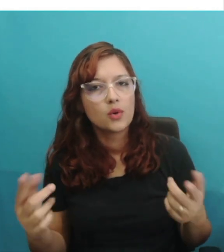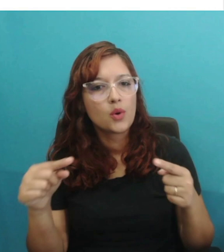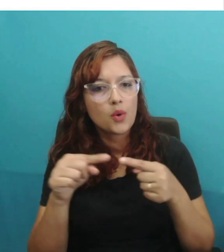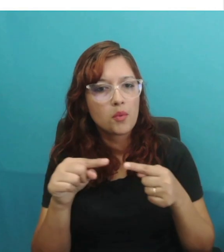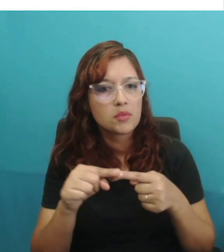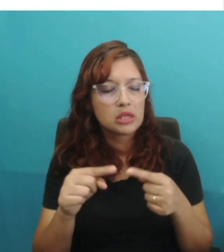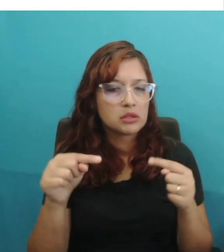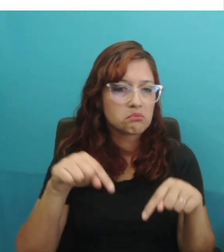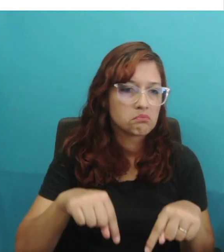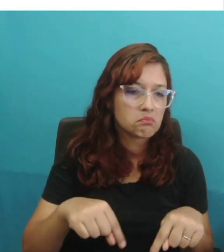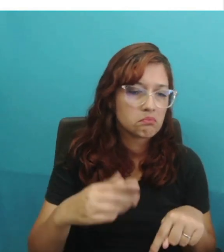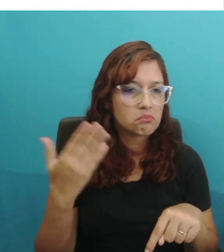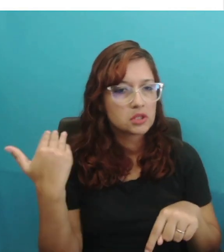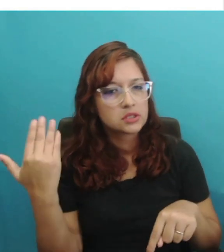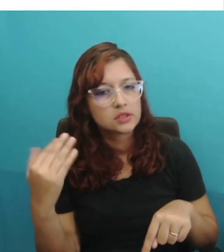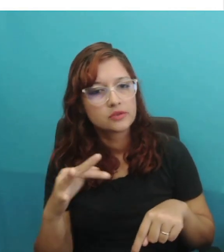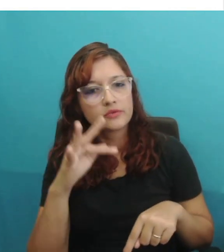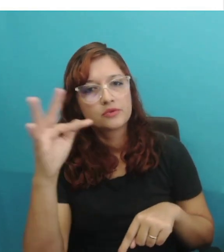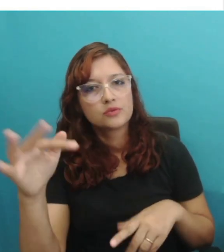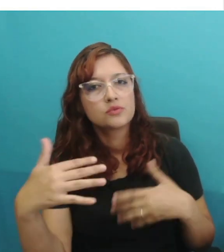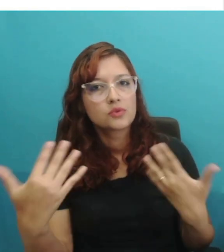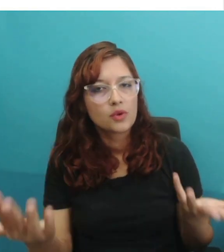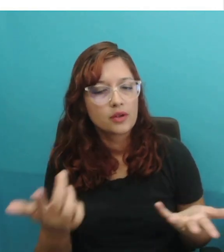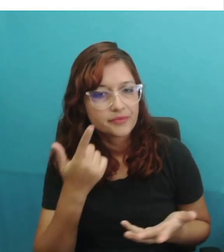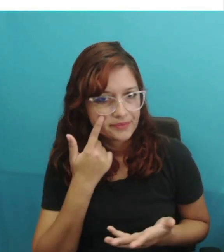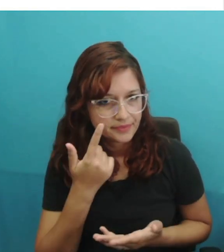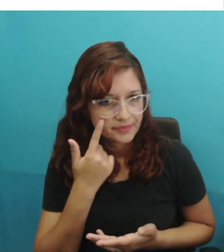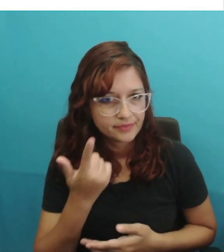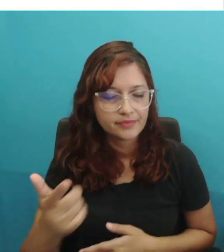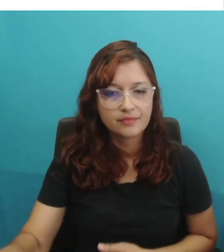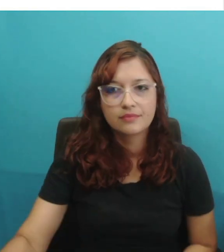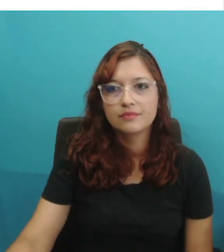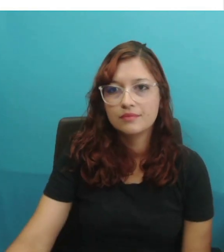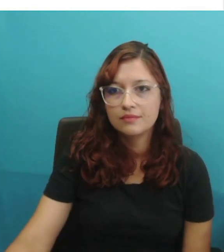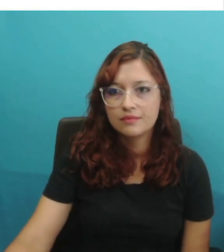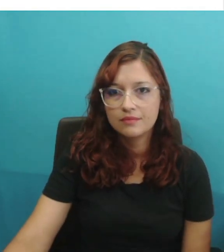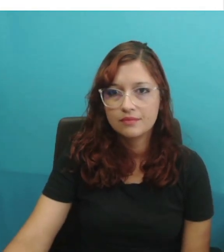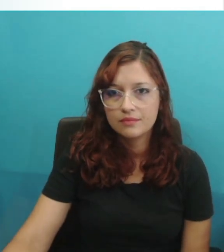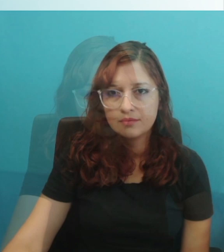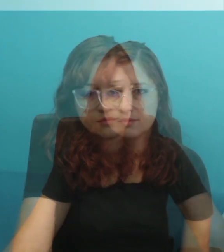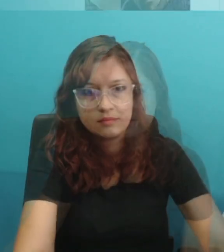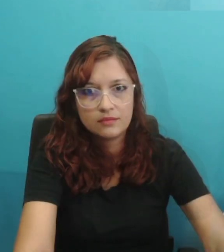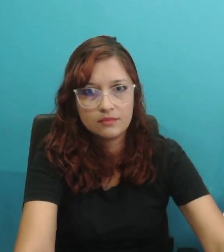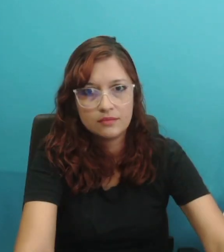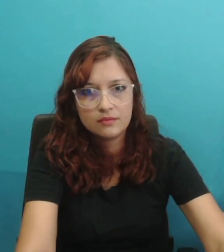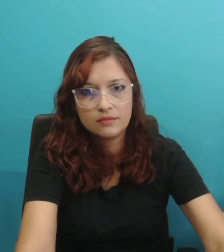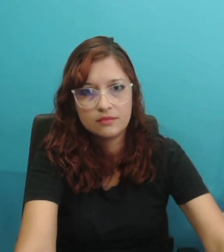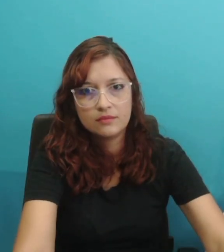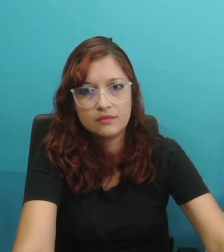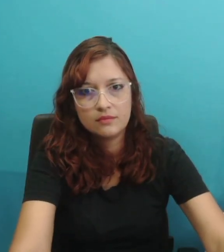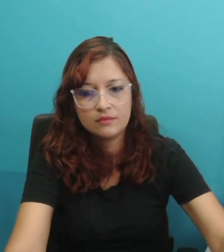Falava. Está em que tempo? Presente, passado, futuro? Vamos ver.